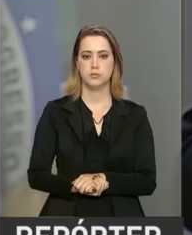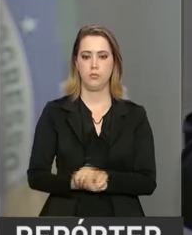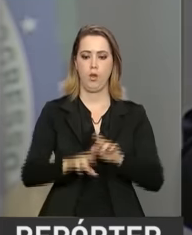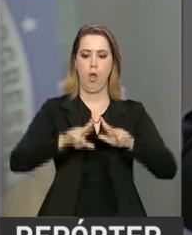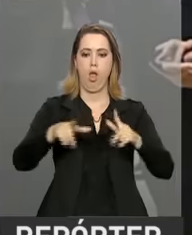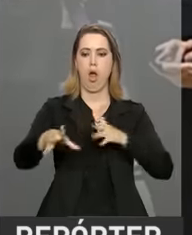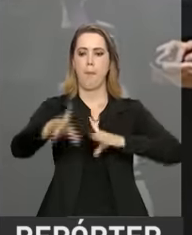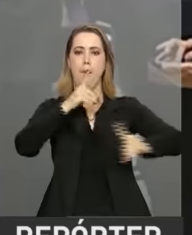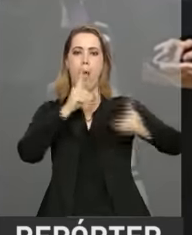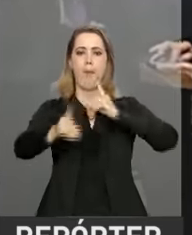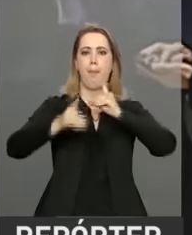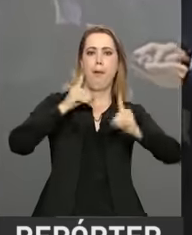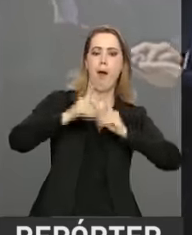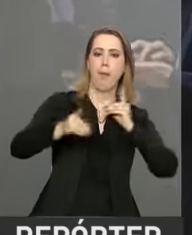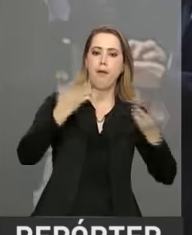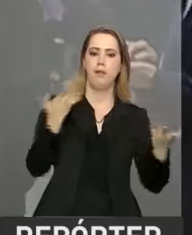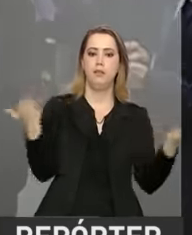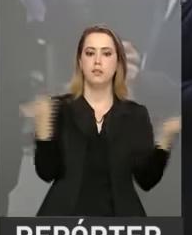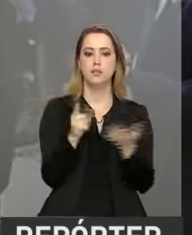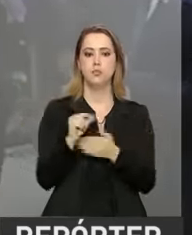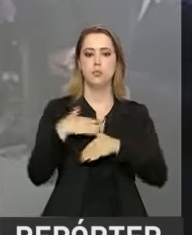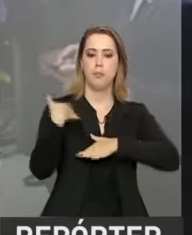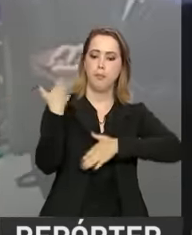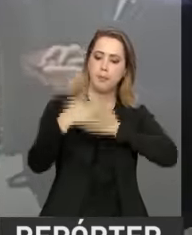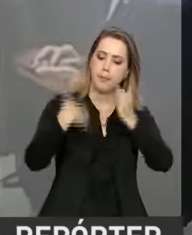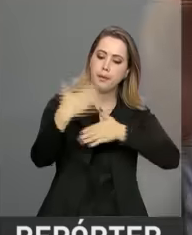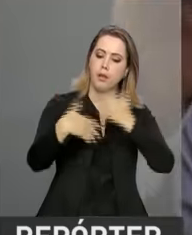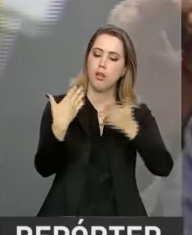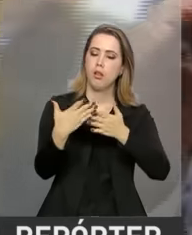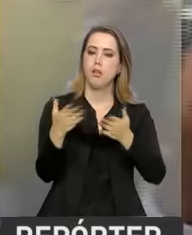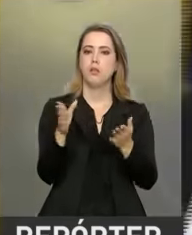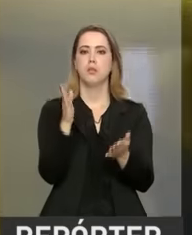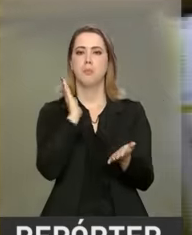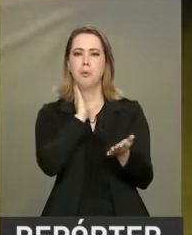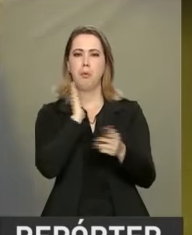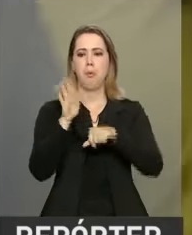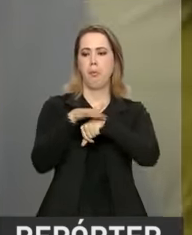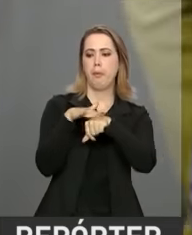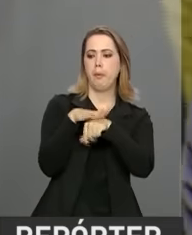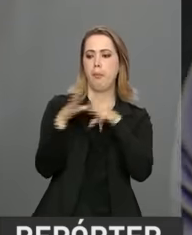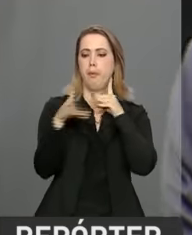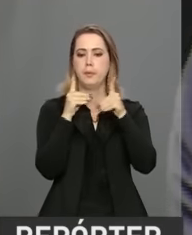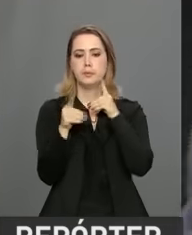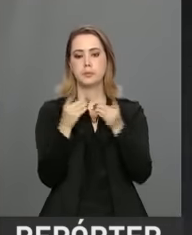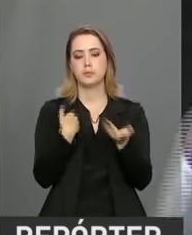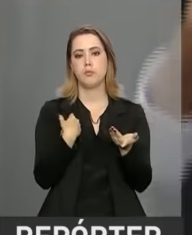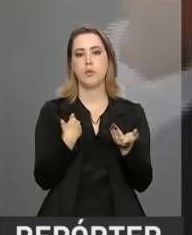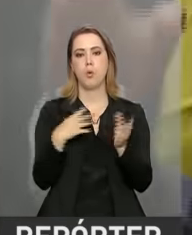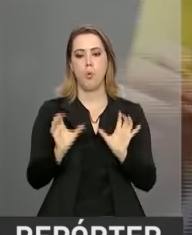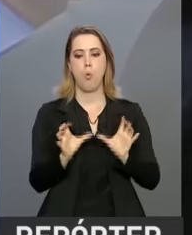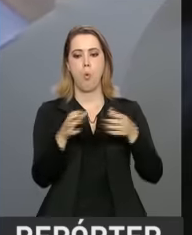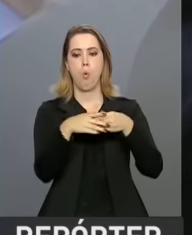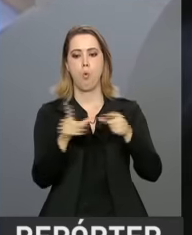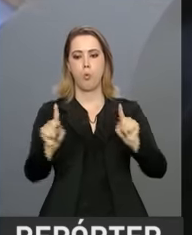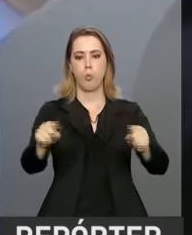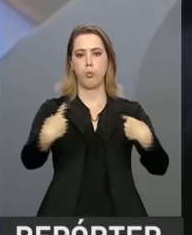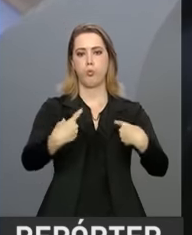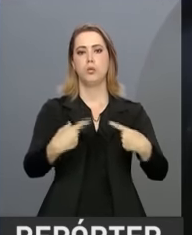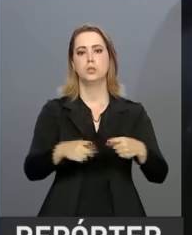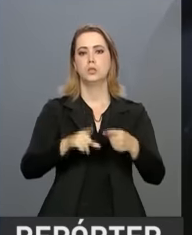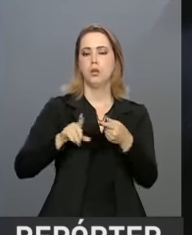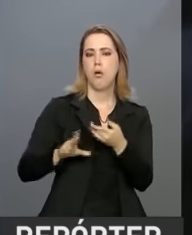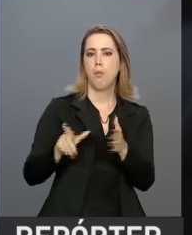Muita discussão e uma tática para prolongar o debate. A oposição fez de tudo para atrasar a votação.